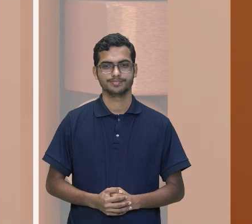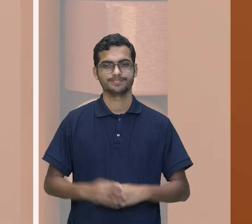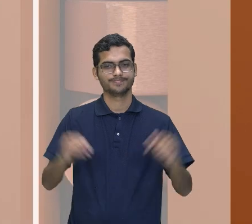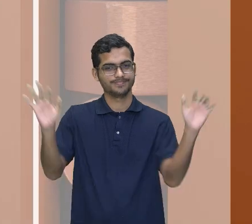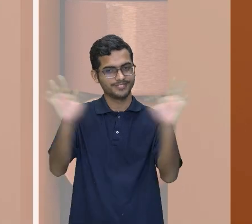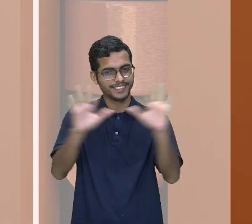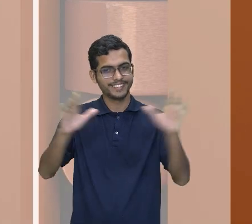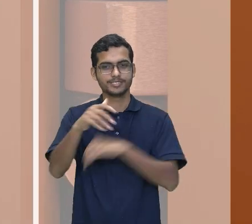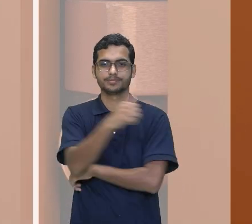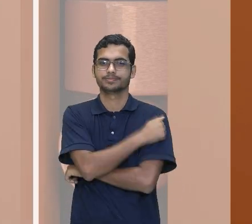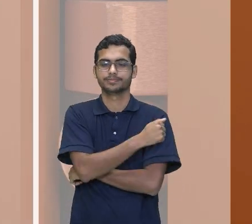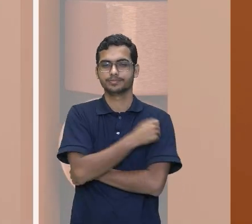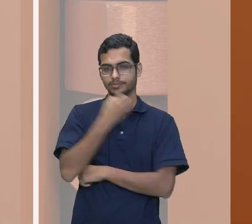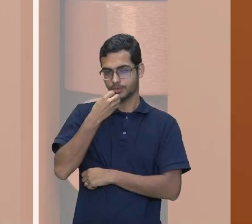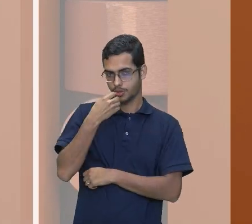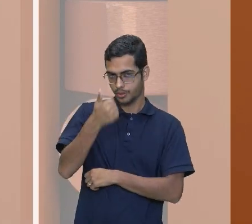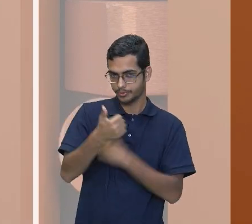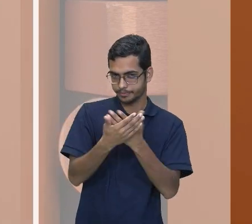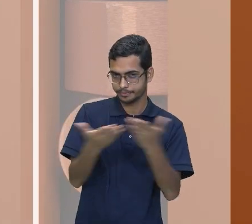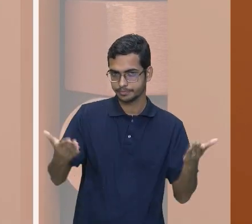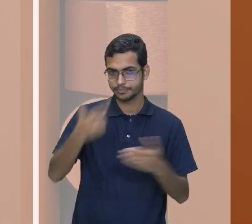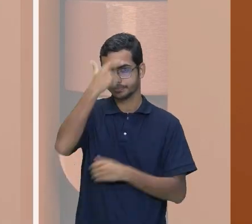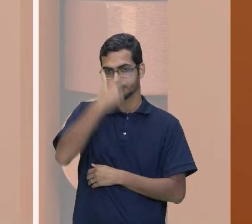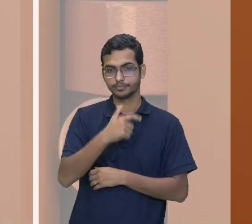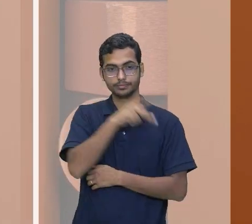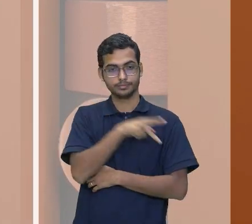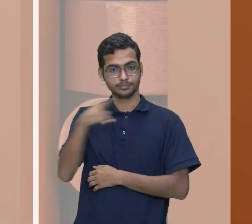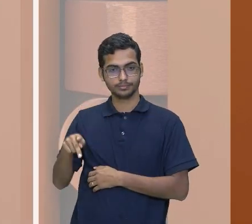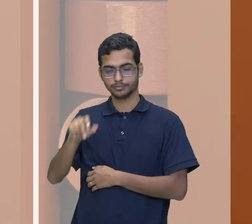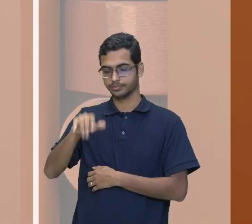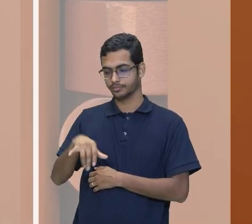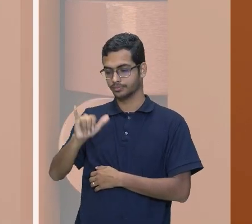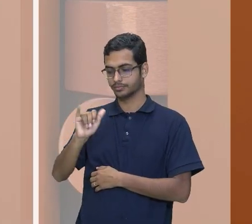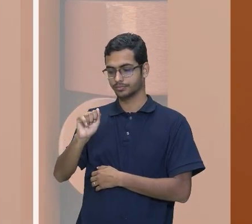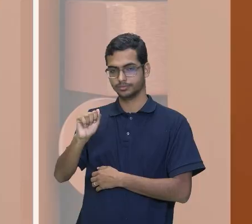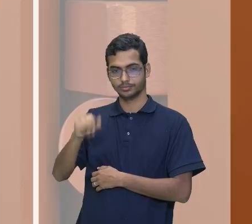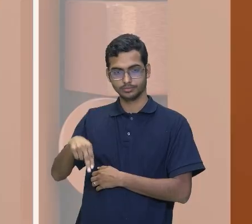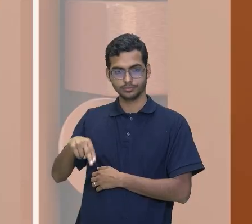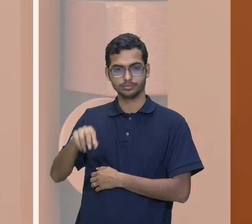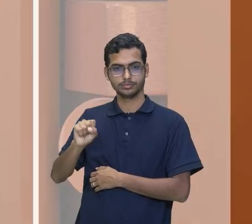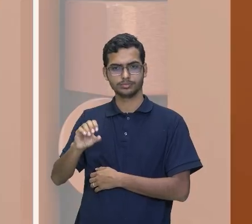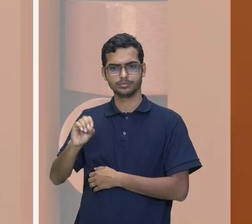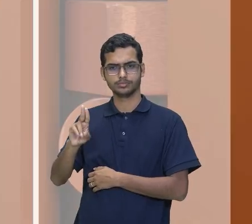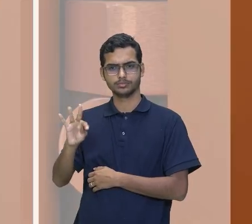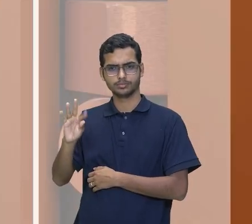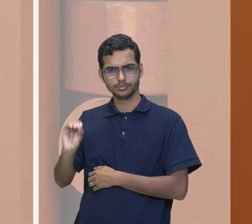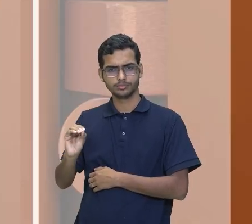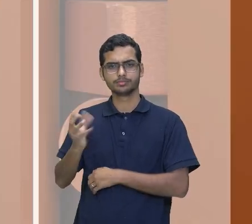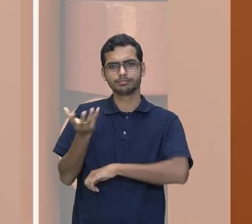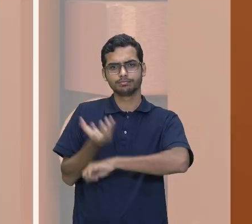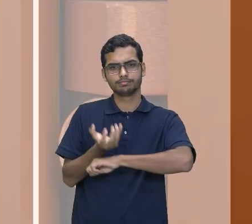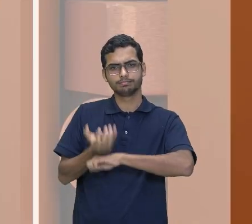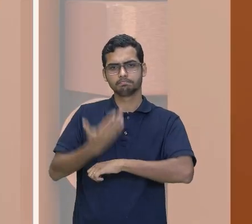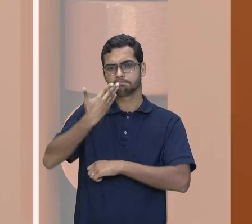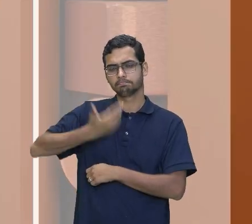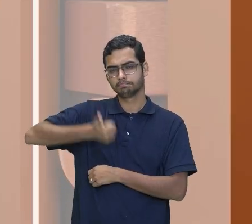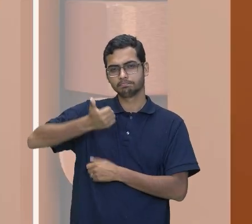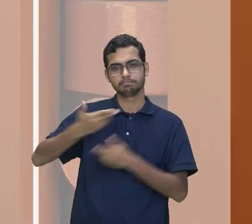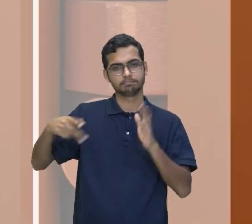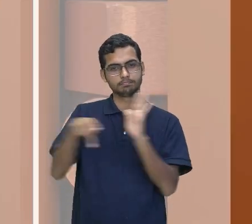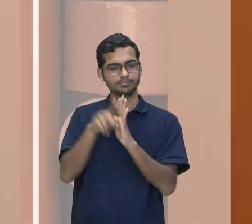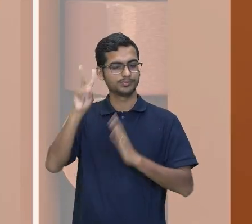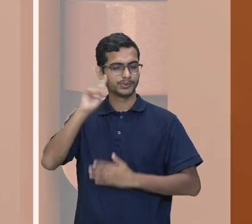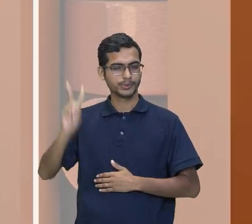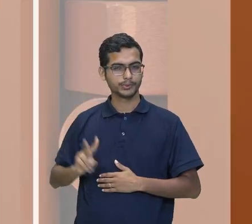Olá, queridos alunos, tudo bem com vocês? Eu sou o professor Ian Souto, daquele que é o melhor componente, o componente de